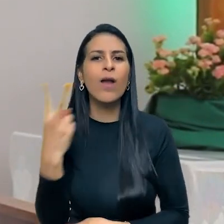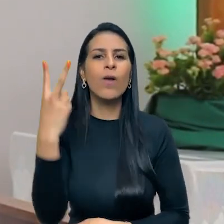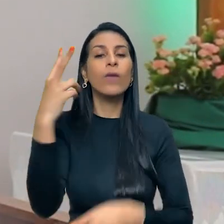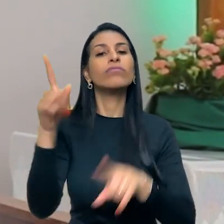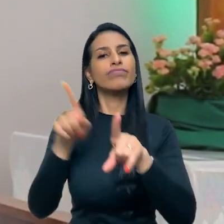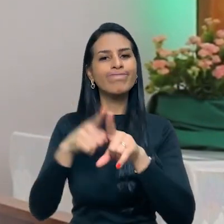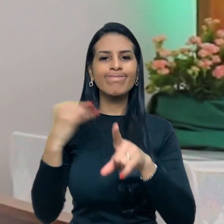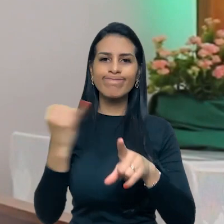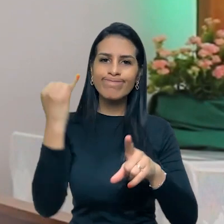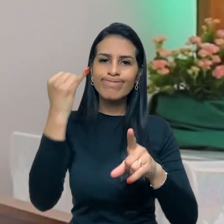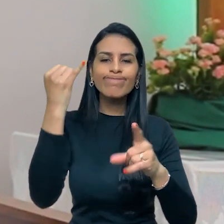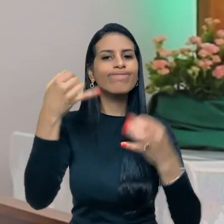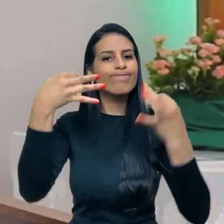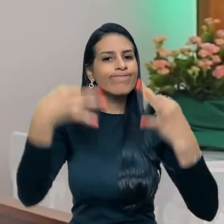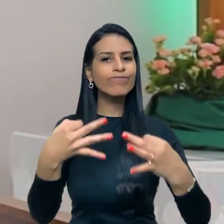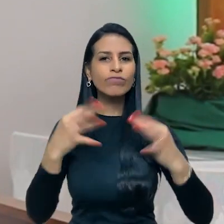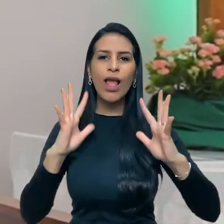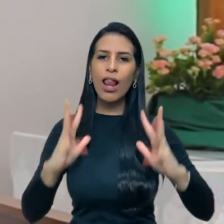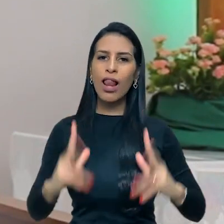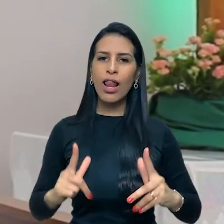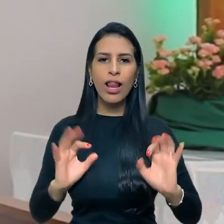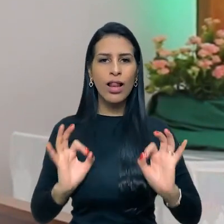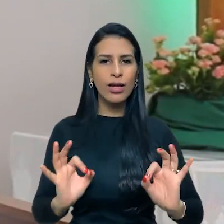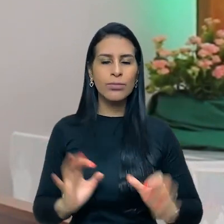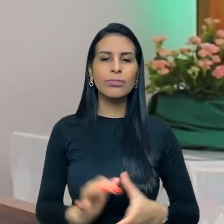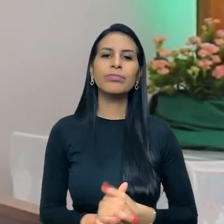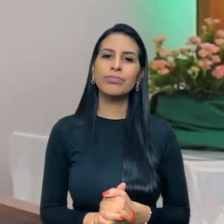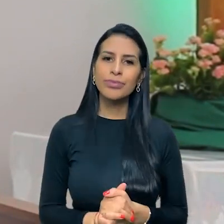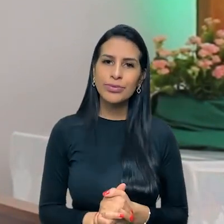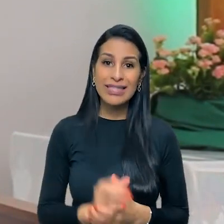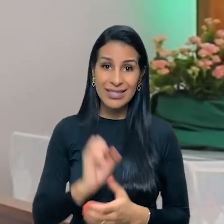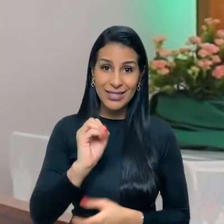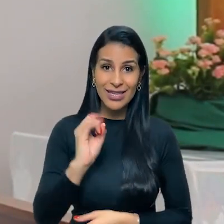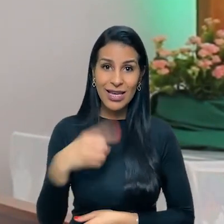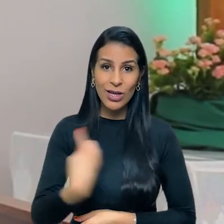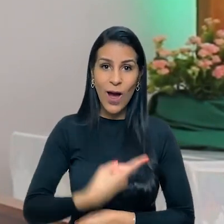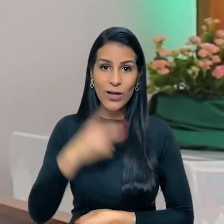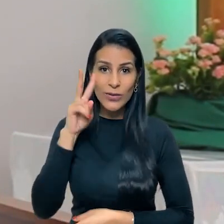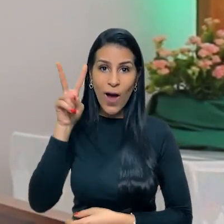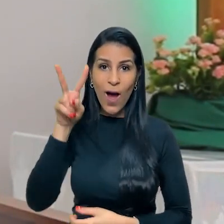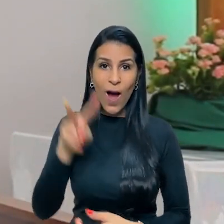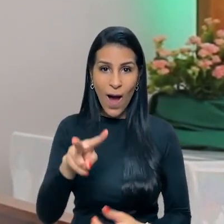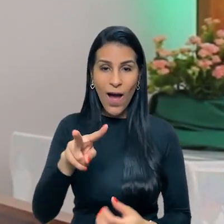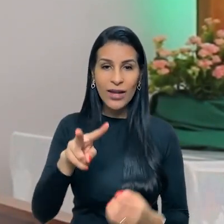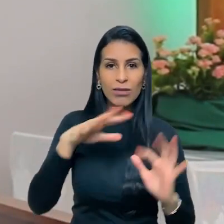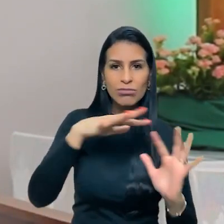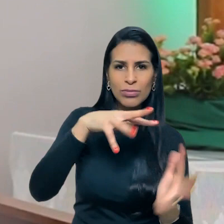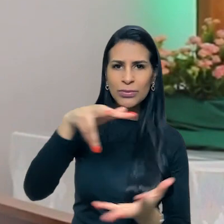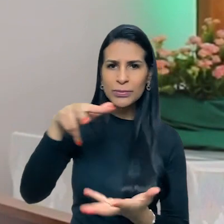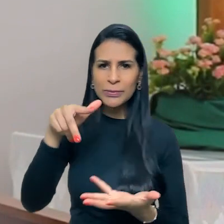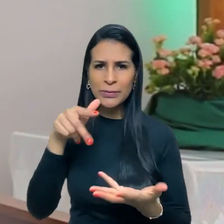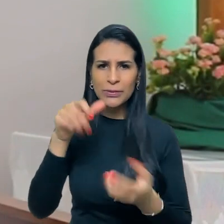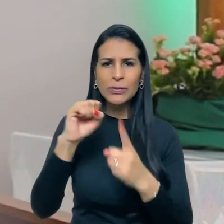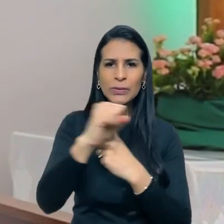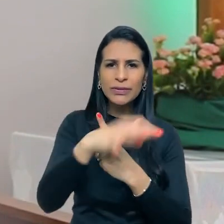a importância da honestidade. Se nós olhamos para o mundo, a realidade que nos cerca,